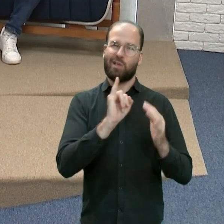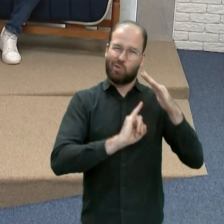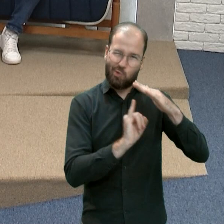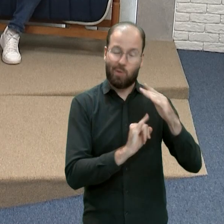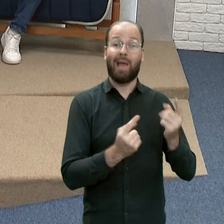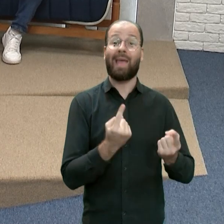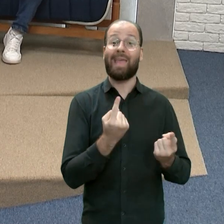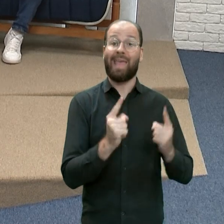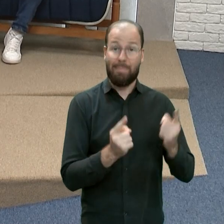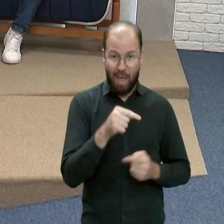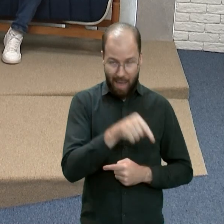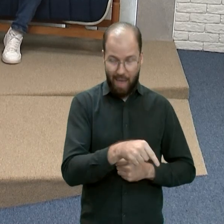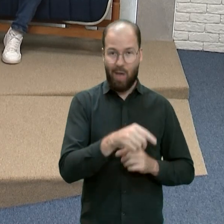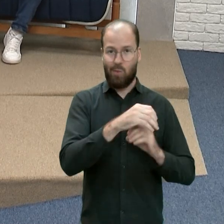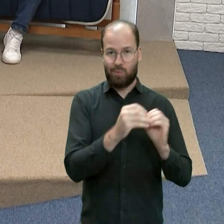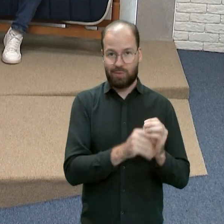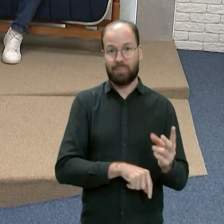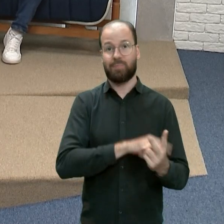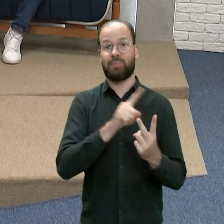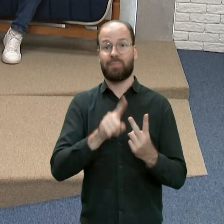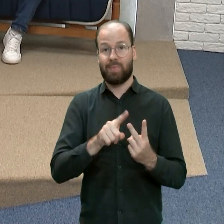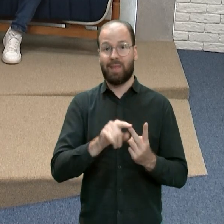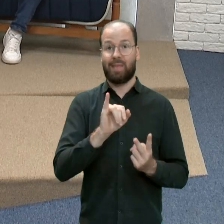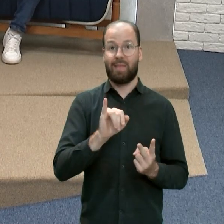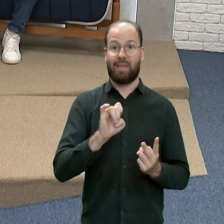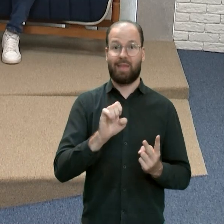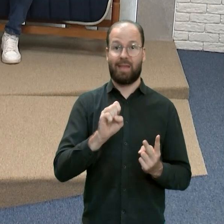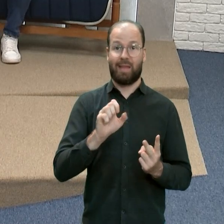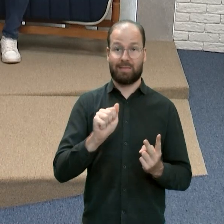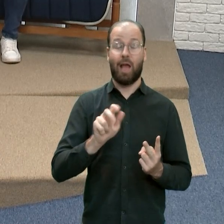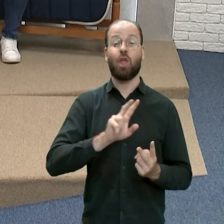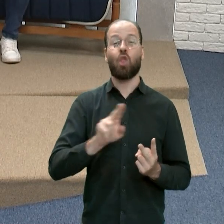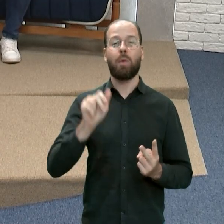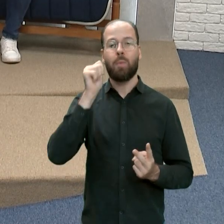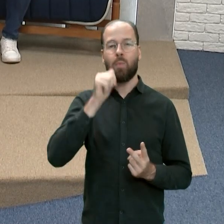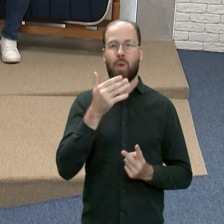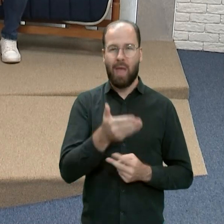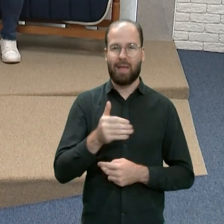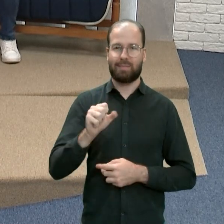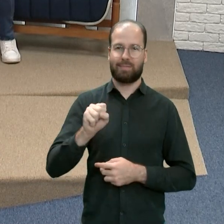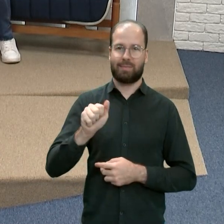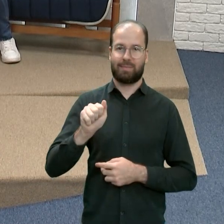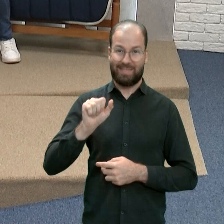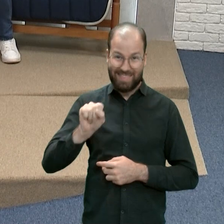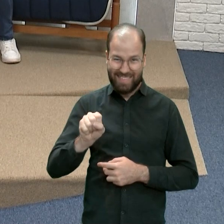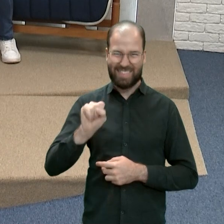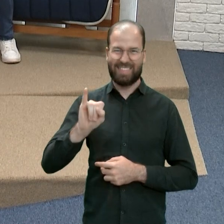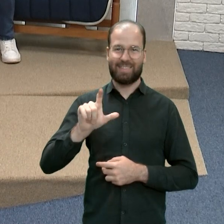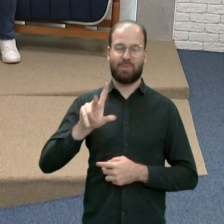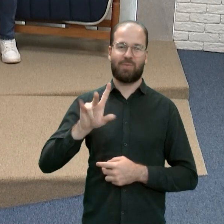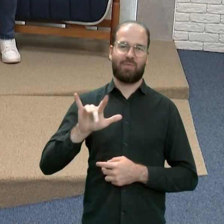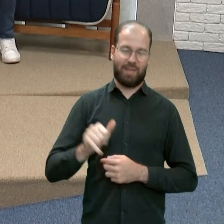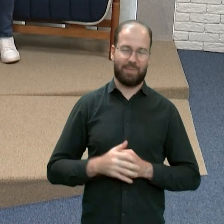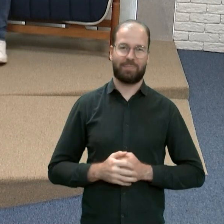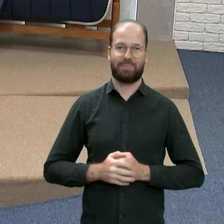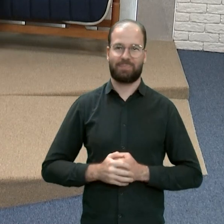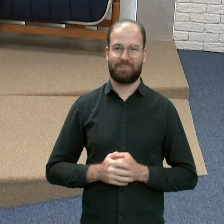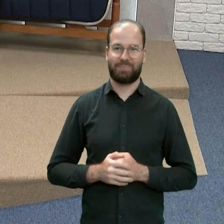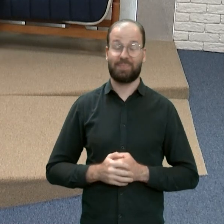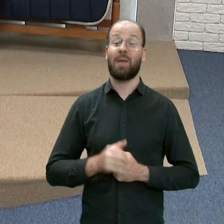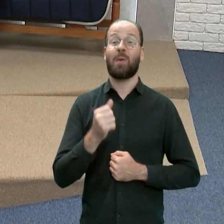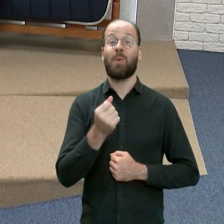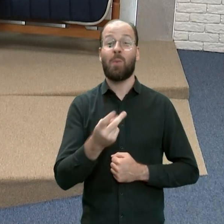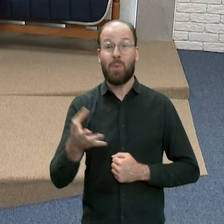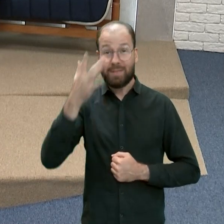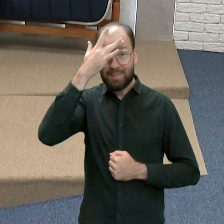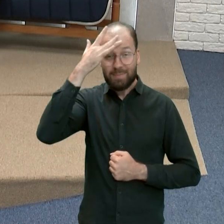Socioambientais da UFG, Silvia Farias. E aí, professor Wendel, quantas pessoas envolvidas nesse